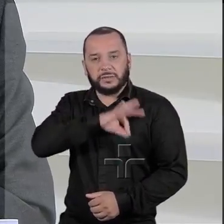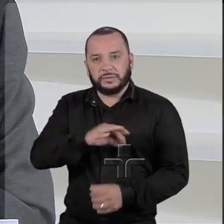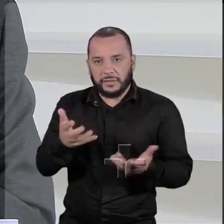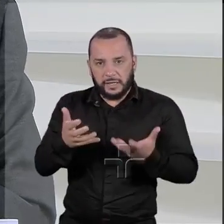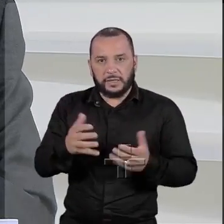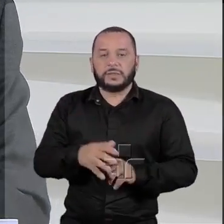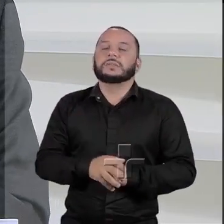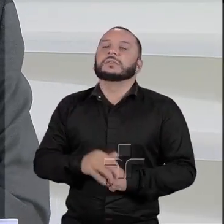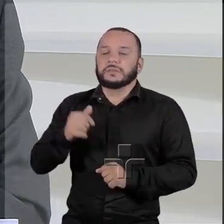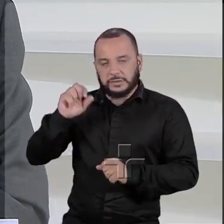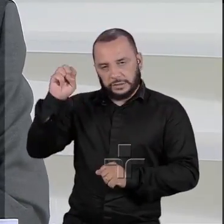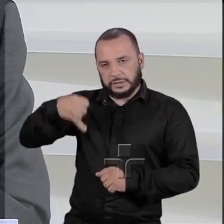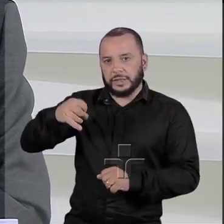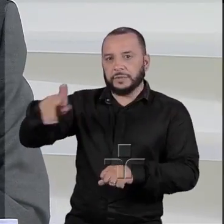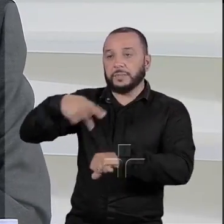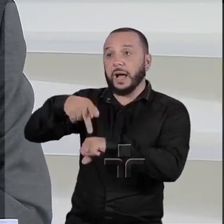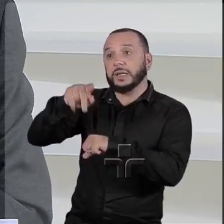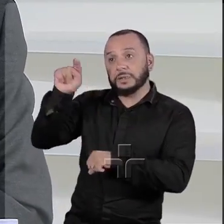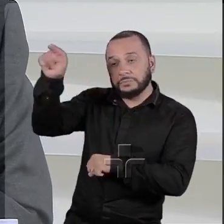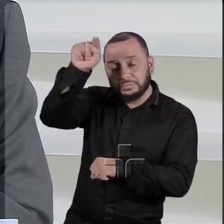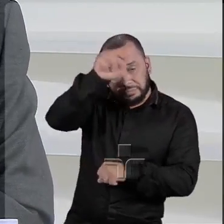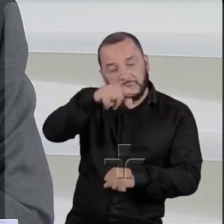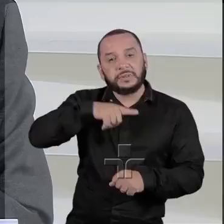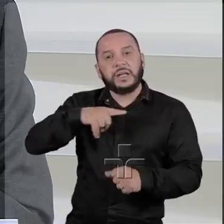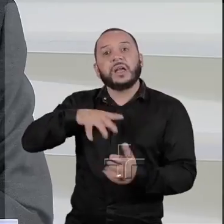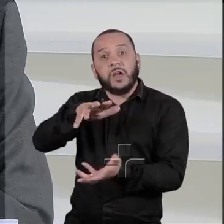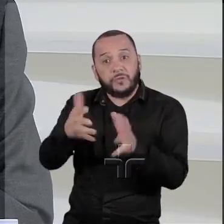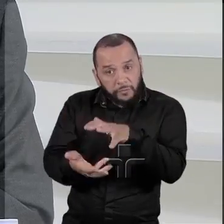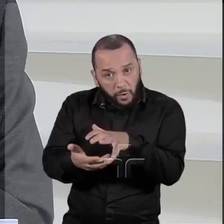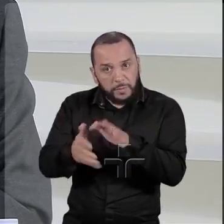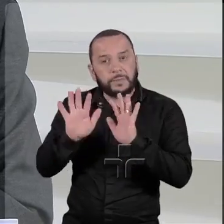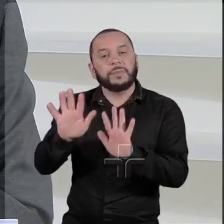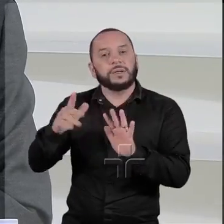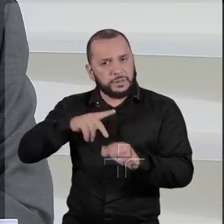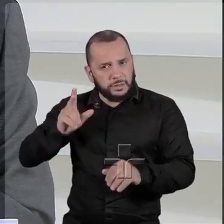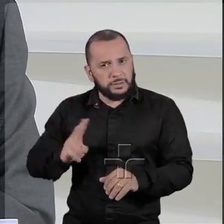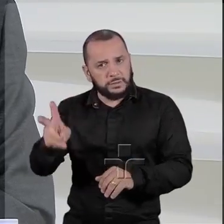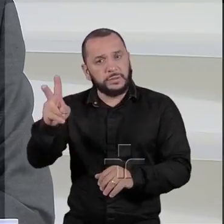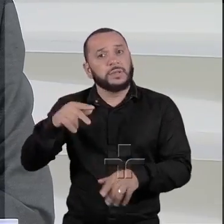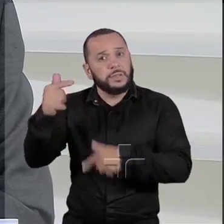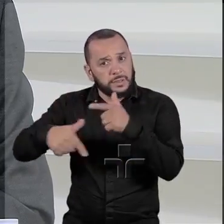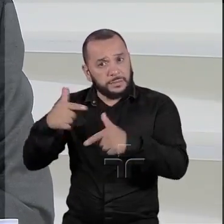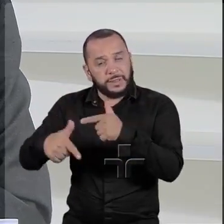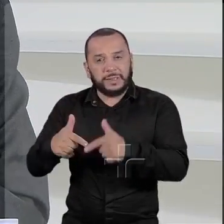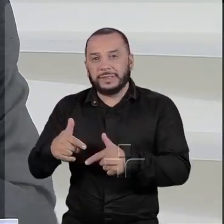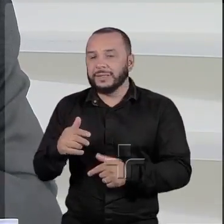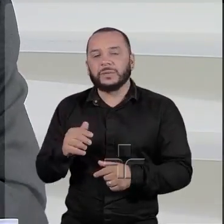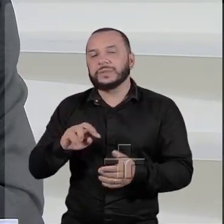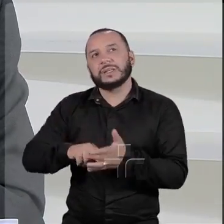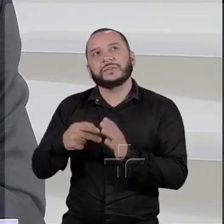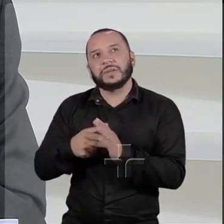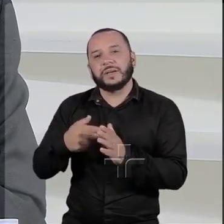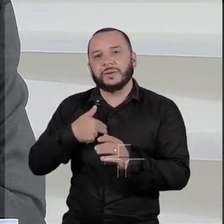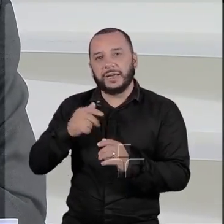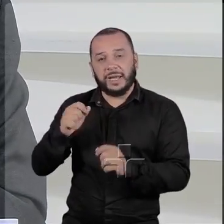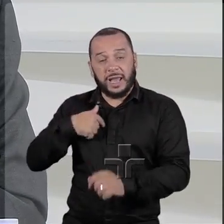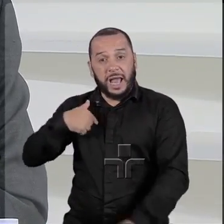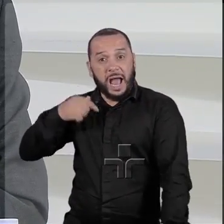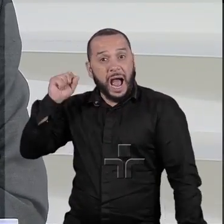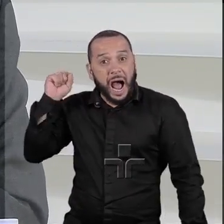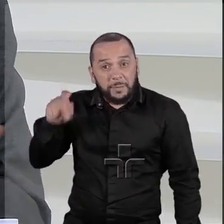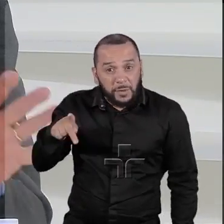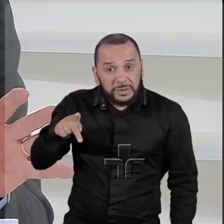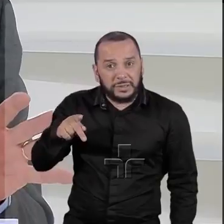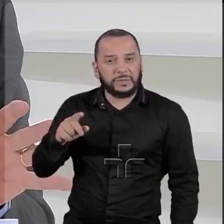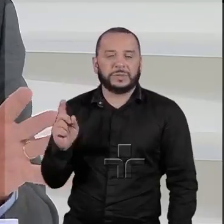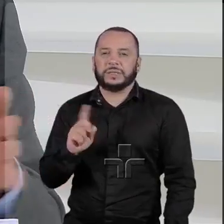se reformam, né, mas eles continuam trabalhando. Assim. Portanto, eles não se aposentam. E Eles saem das Forças